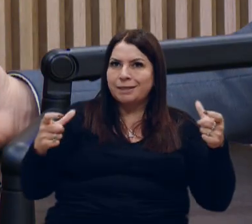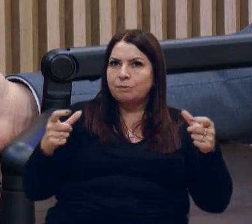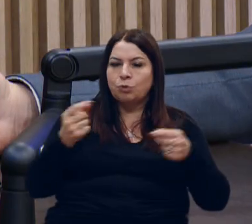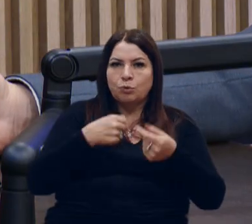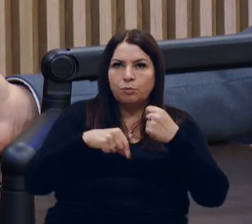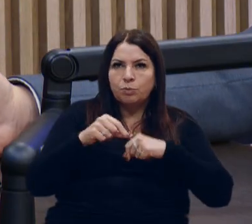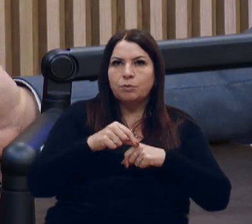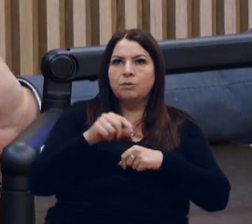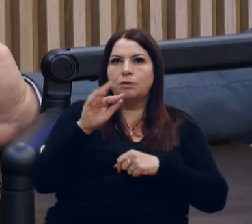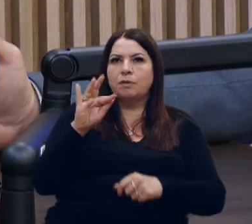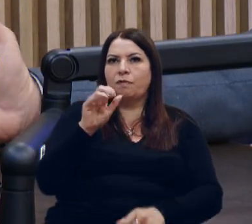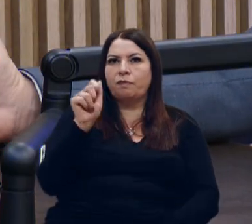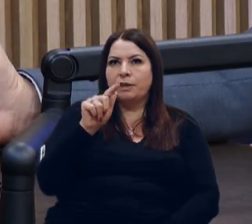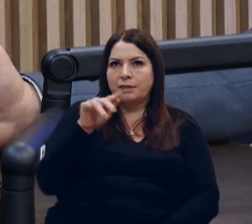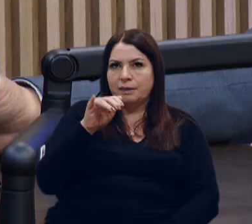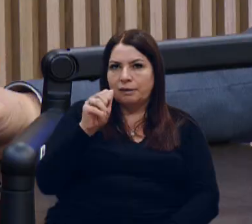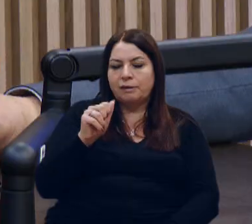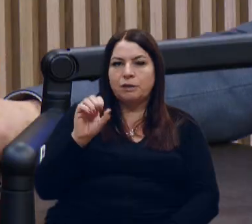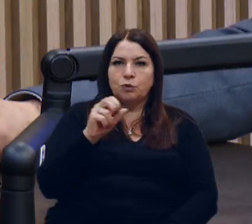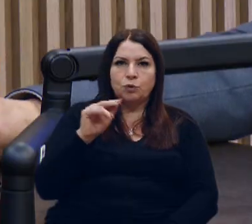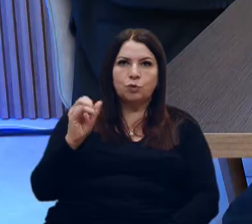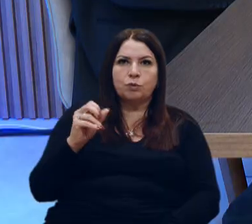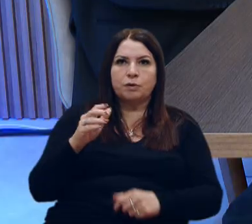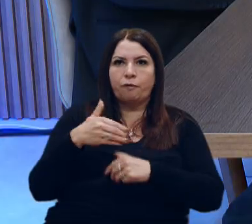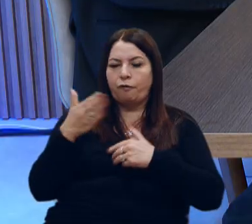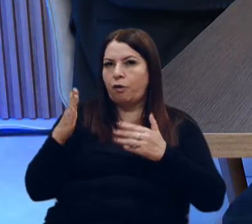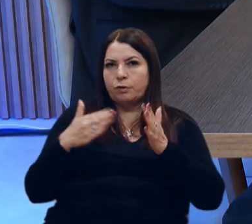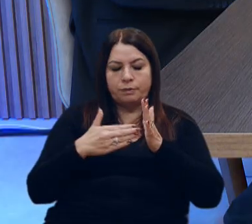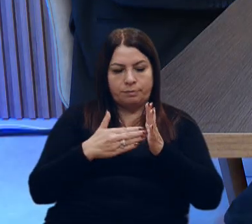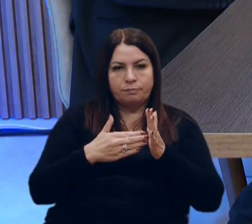econômico em Fazenda Souza fora de todos os limites.